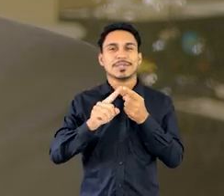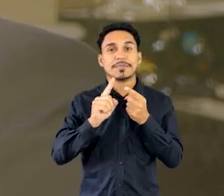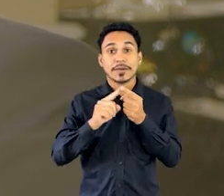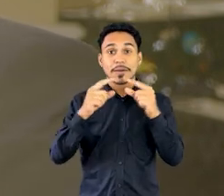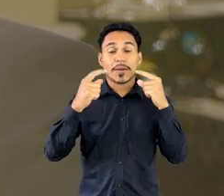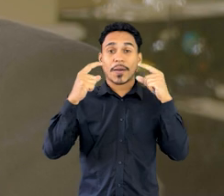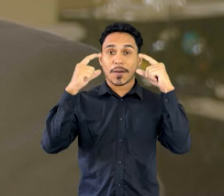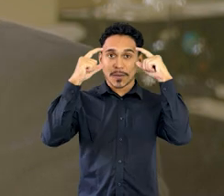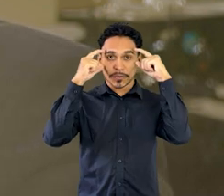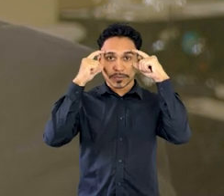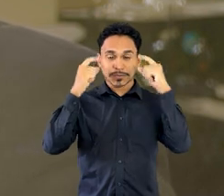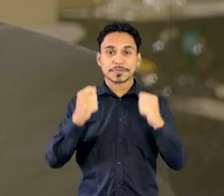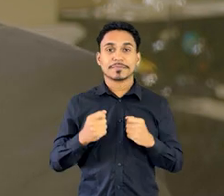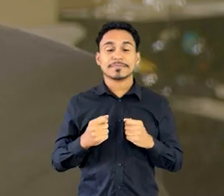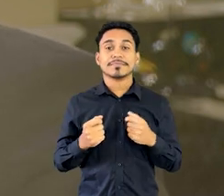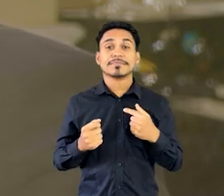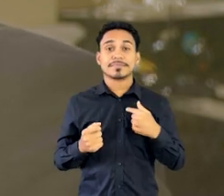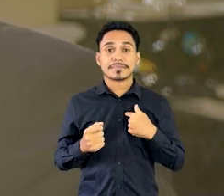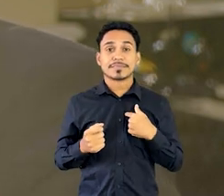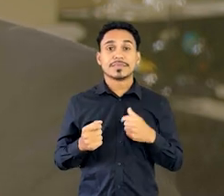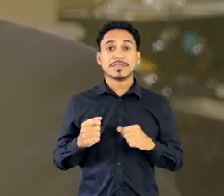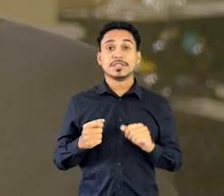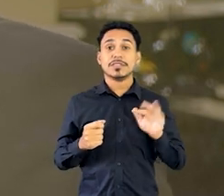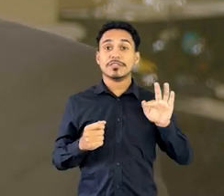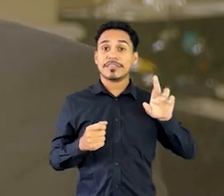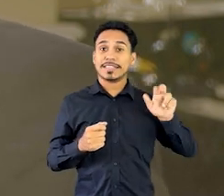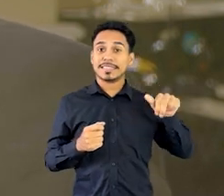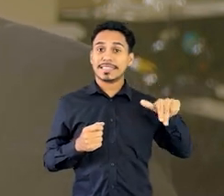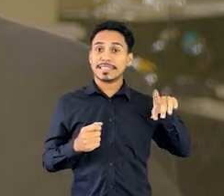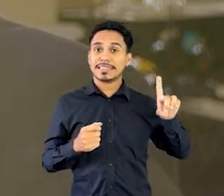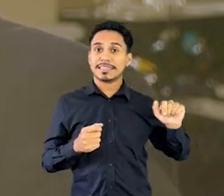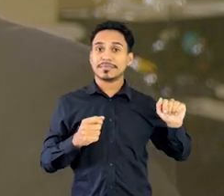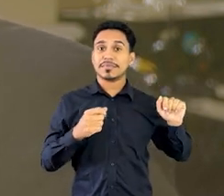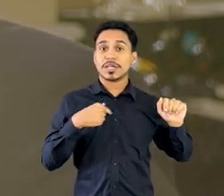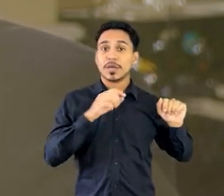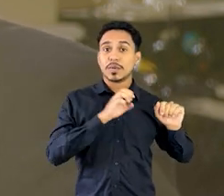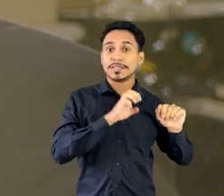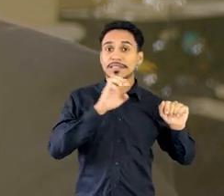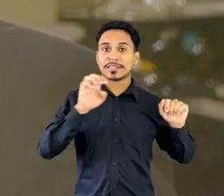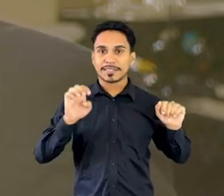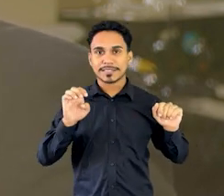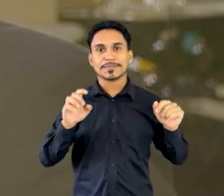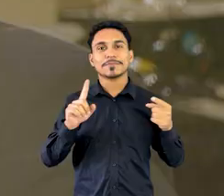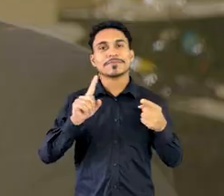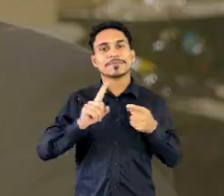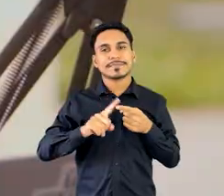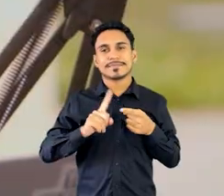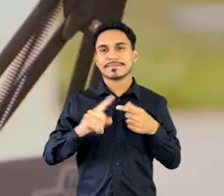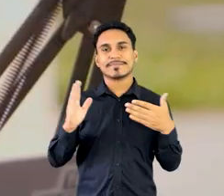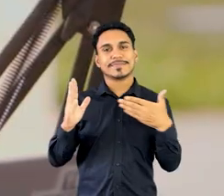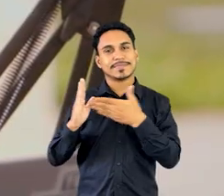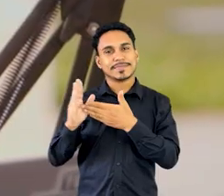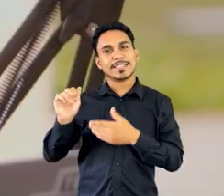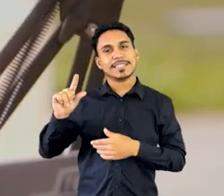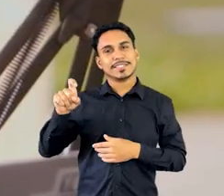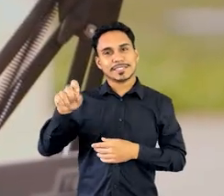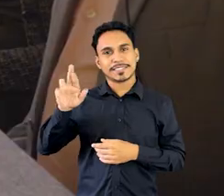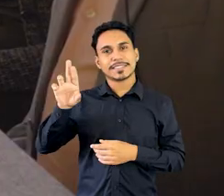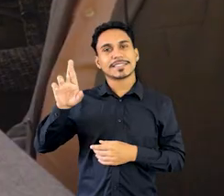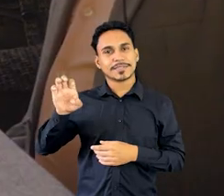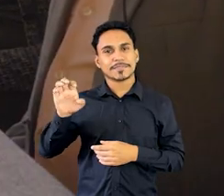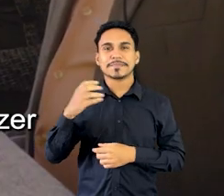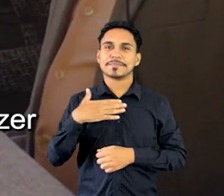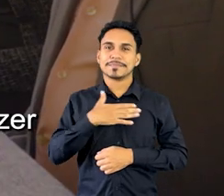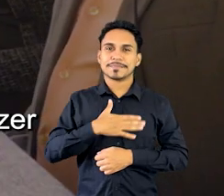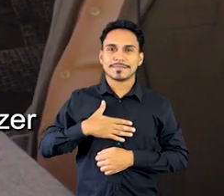lado esquerdo da Fernanda de frente para você Isa e o Alexandre na cabeceira da mesa é um prazer estar com você vocês obrigada